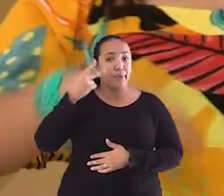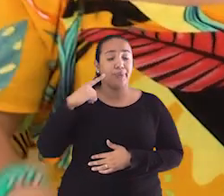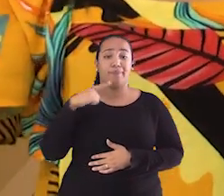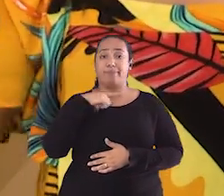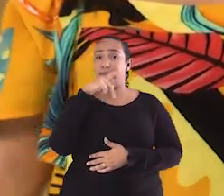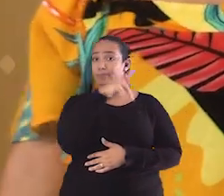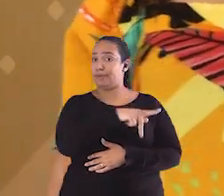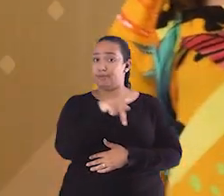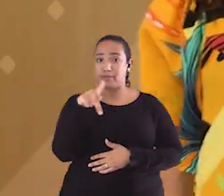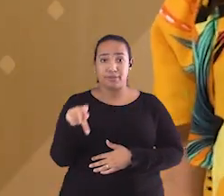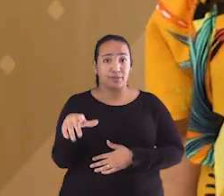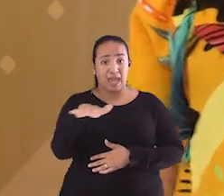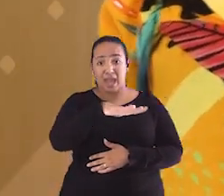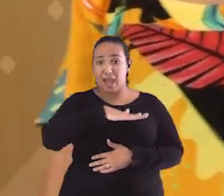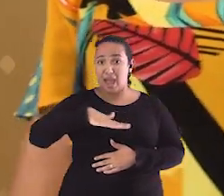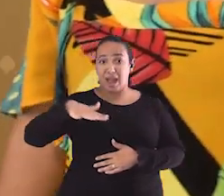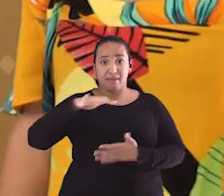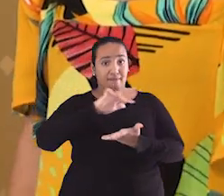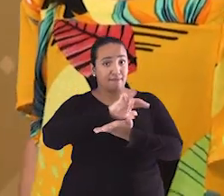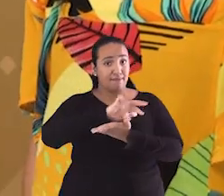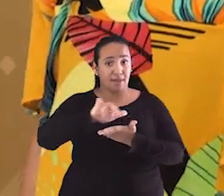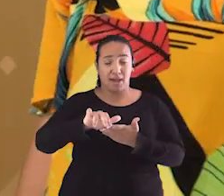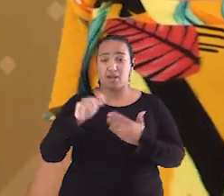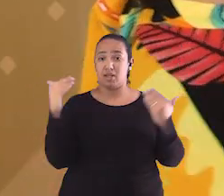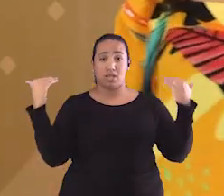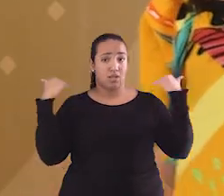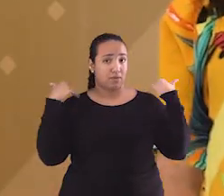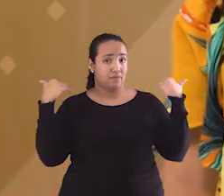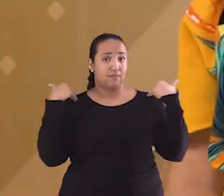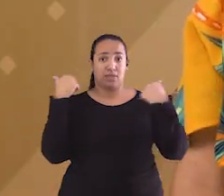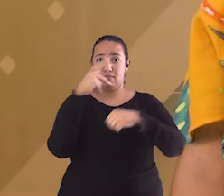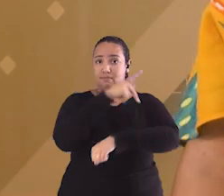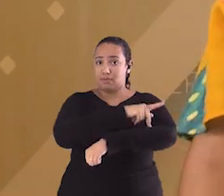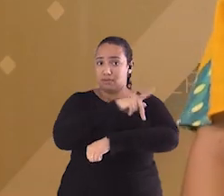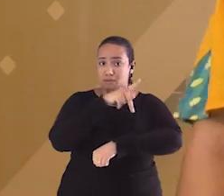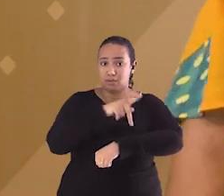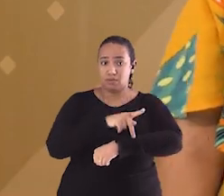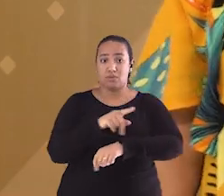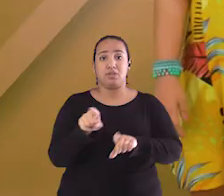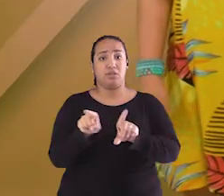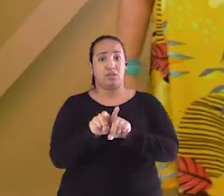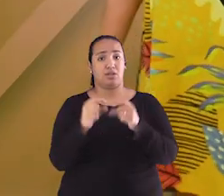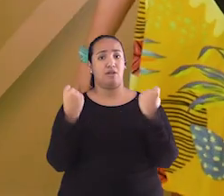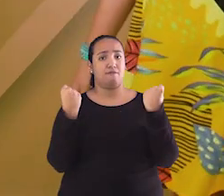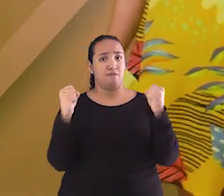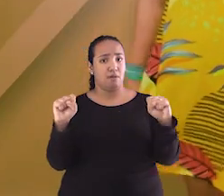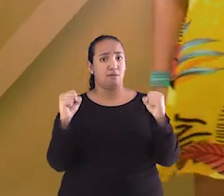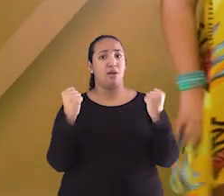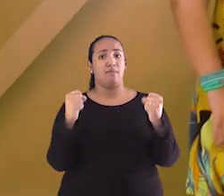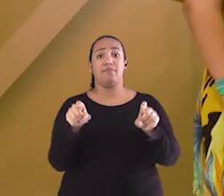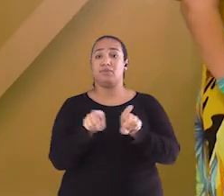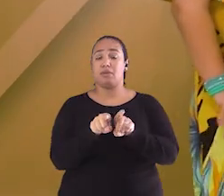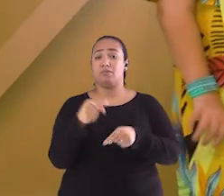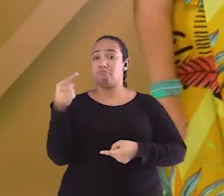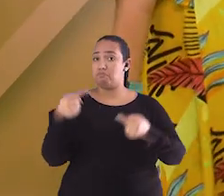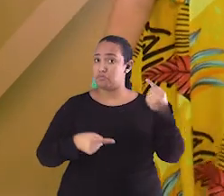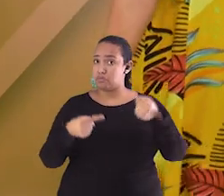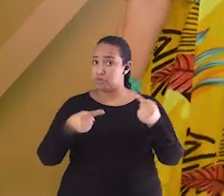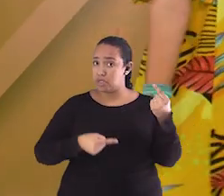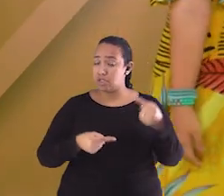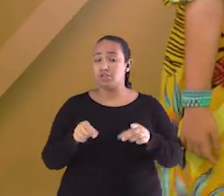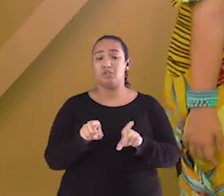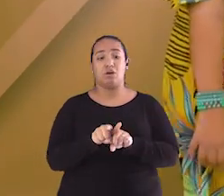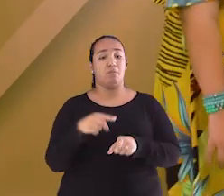professores de diversas áreas, educação física, pedagogo, nós temos fisioterapeuta, nós temos políticos com Down, nós